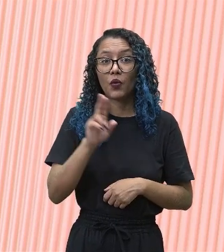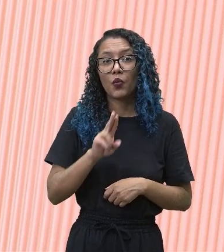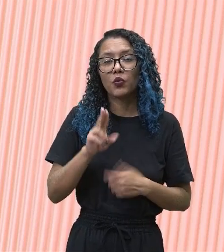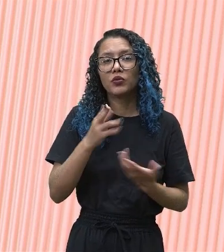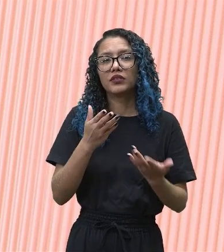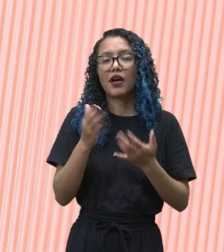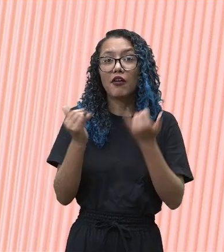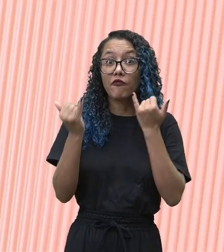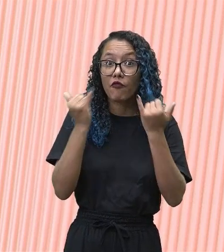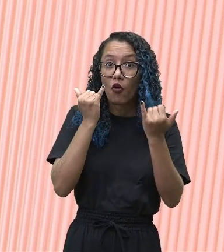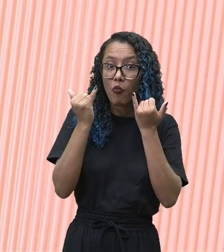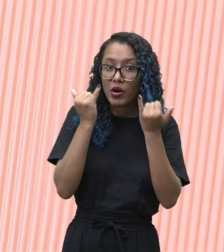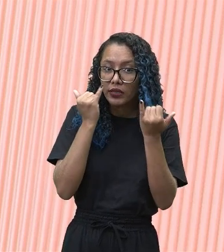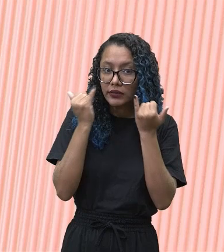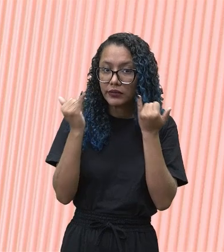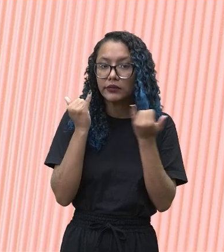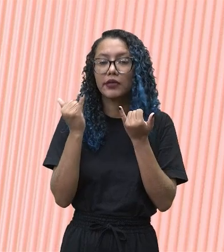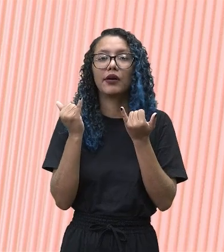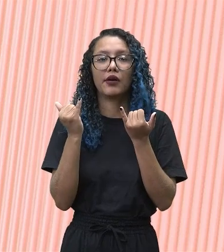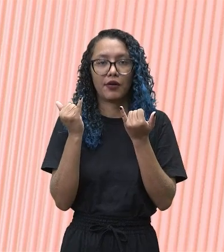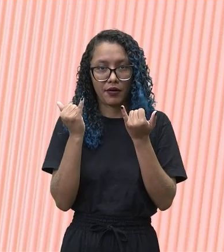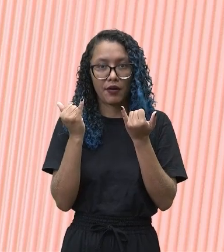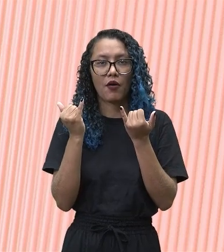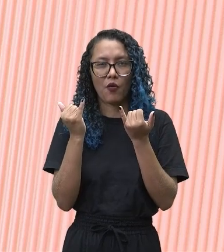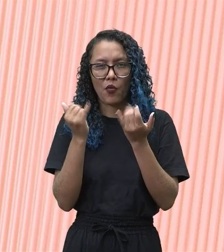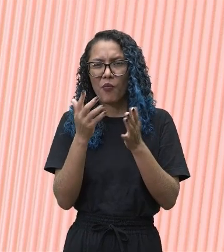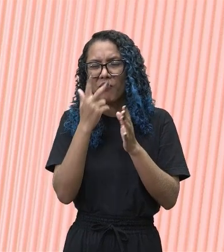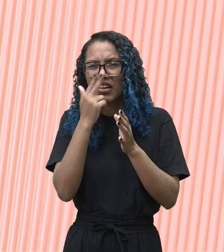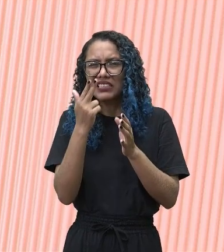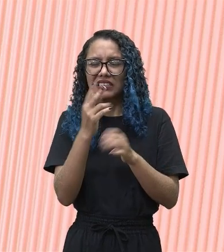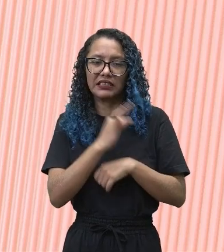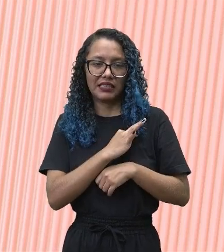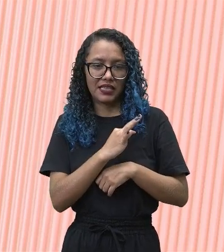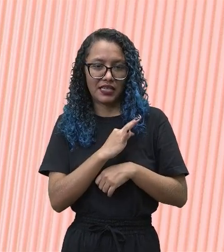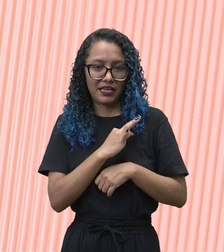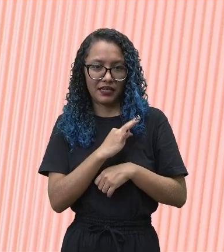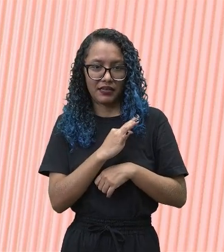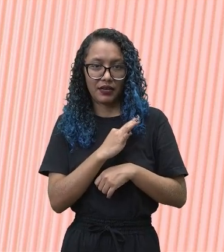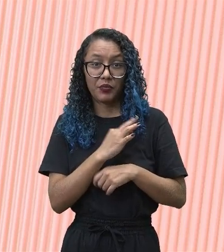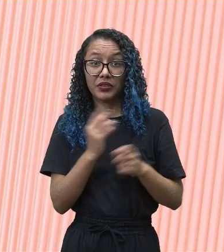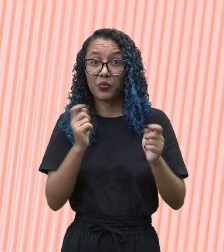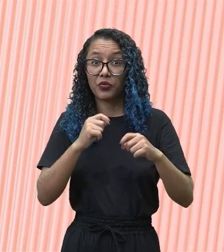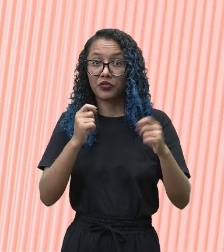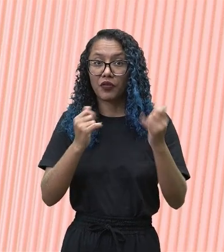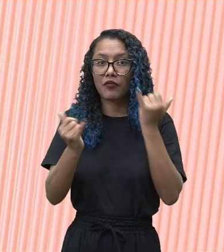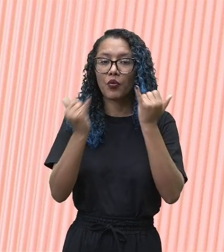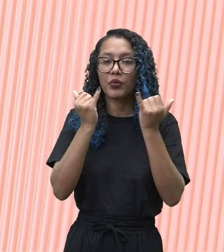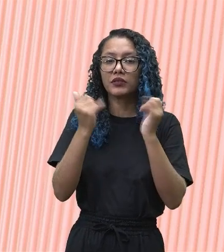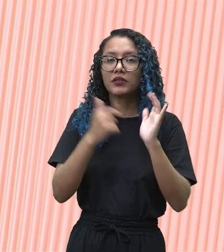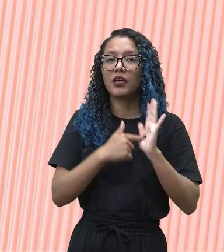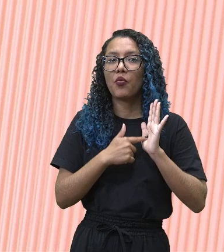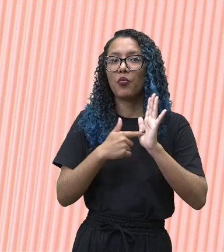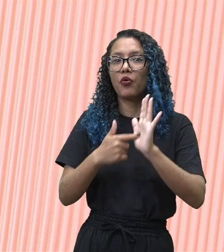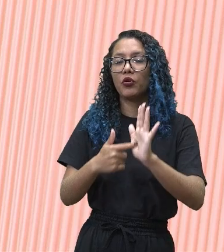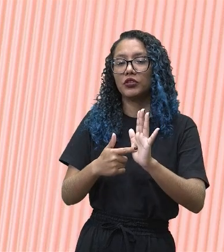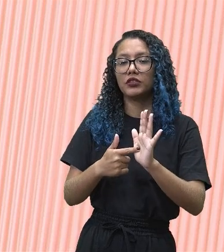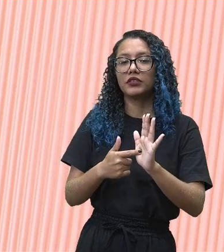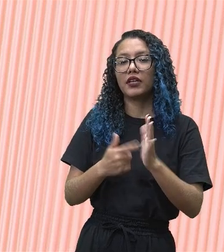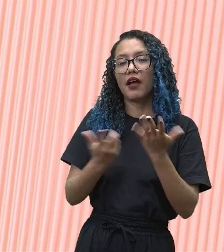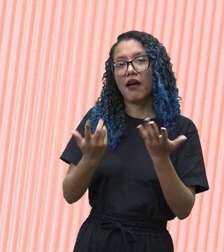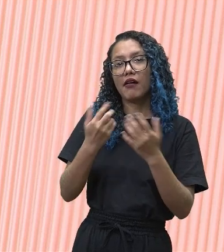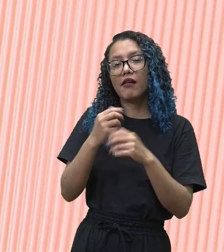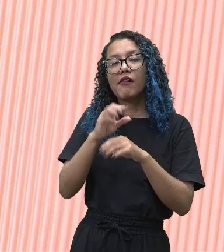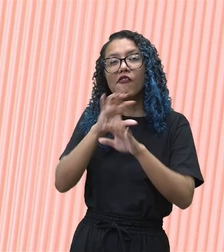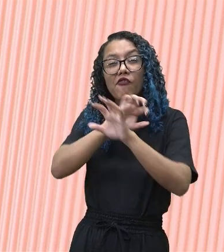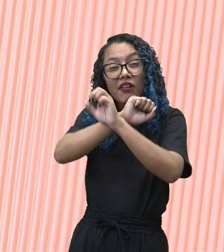dados, informações, uma parte mais técnica, né? Para que aquela mensagem seja dada de forma clara e